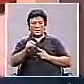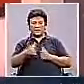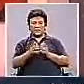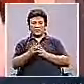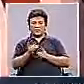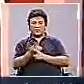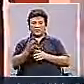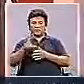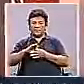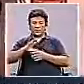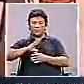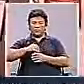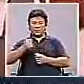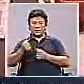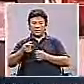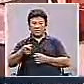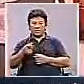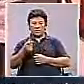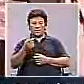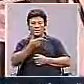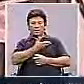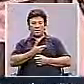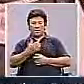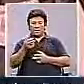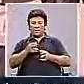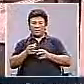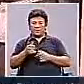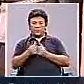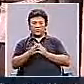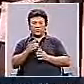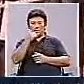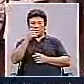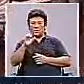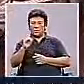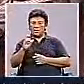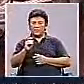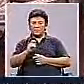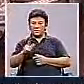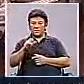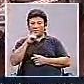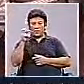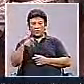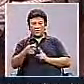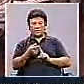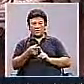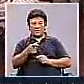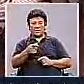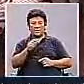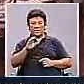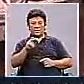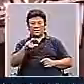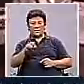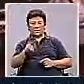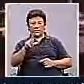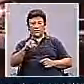com o mundo dos automóveis clássicos ou de competição, enfim, tudo o que seja colecionadores, pode-se vir aqui abastecer na feira de automobília do Caramulo.